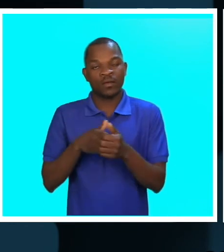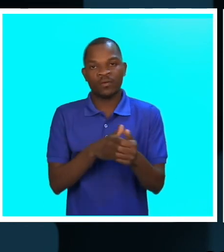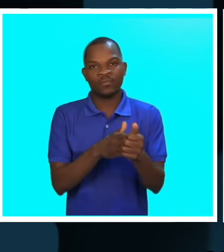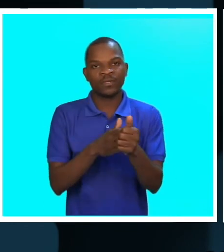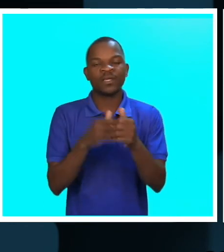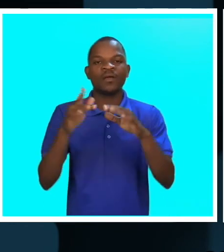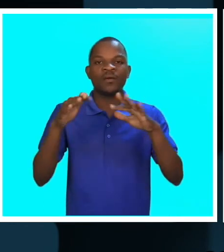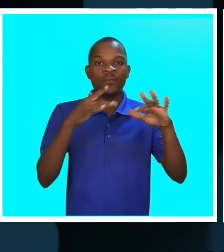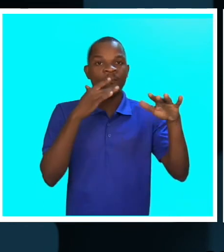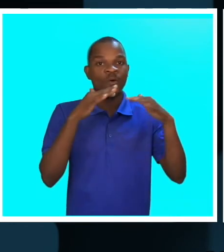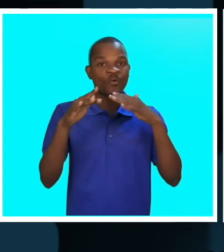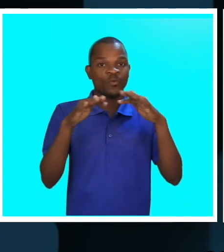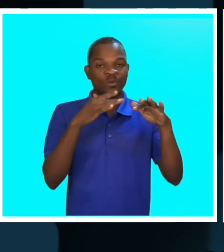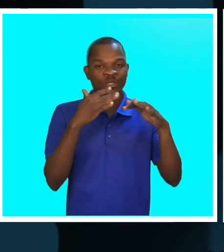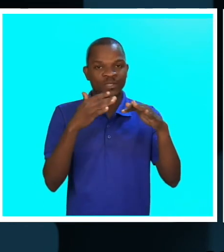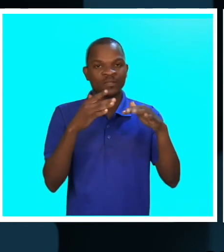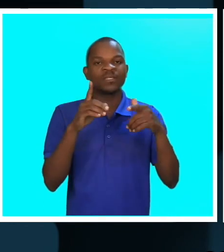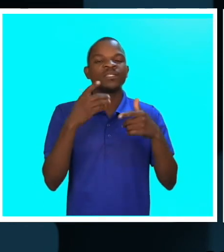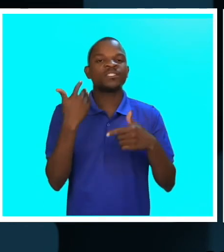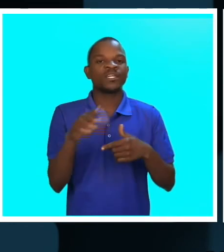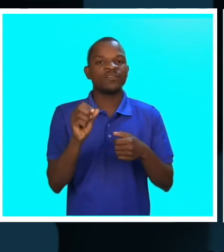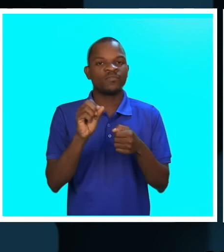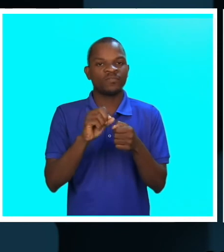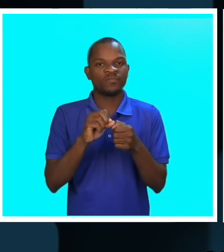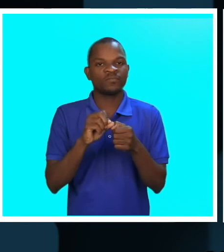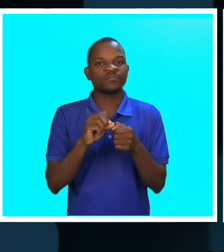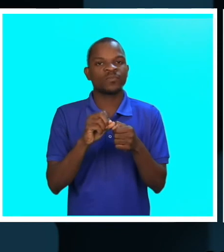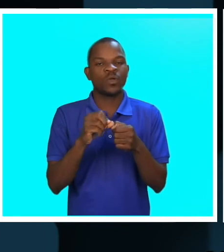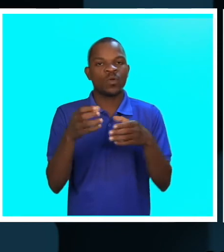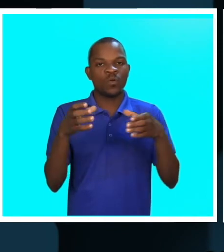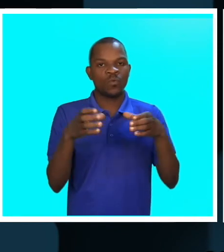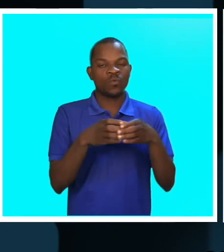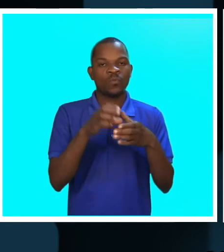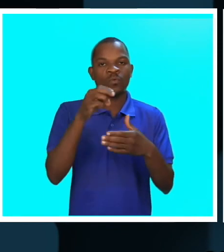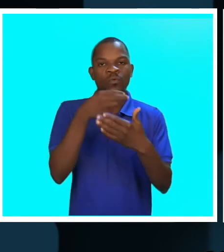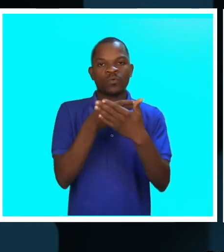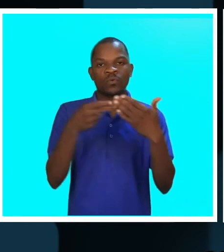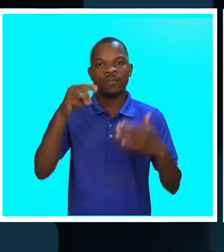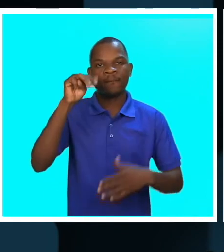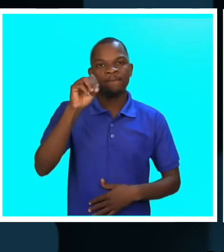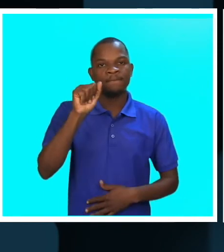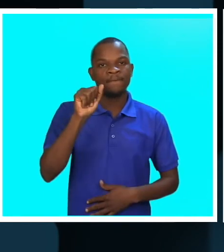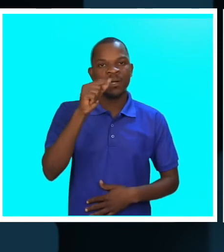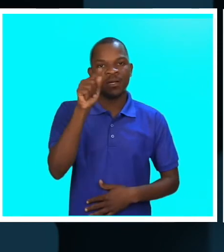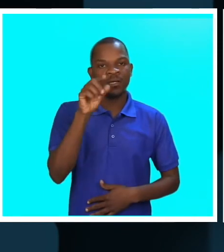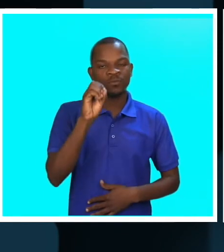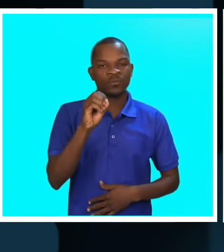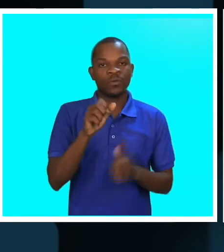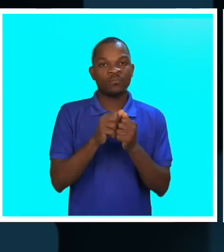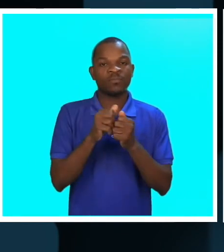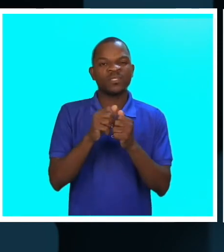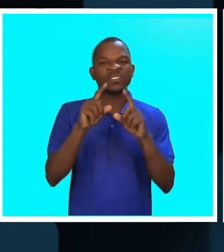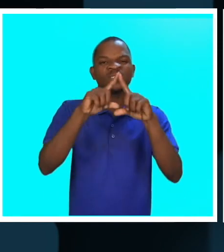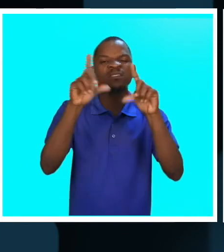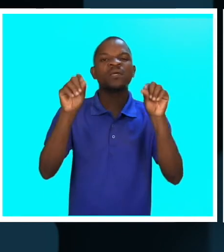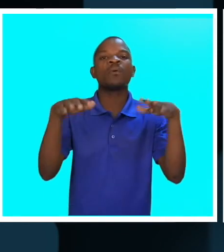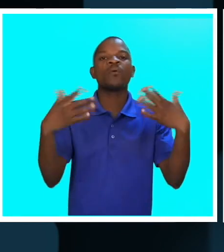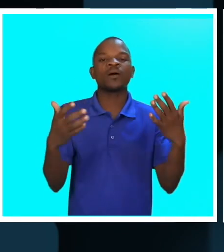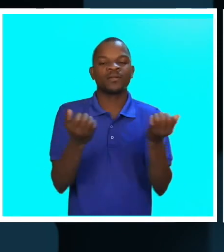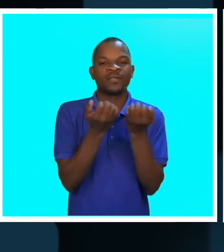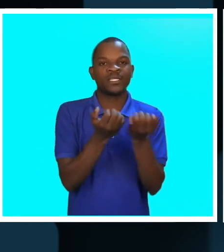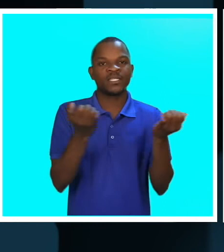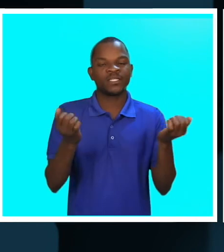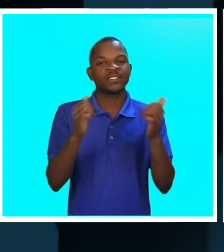a música feita, aliás, gravada, não é, pela banda MAT com o tema